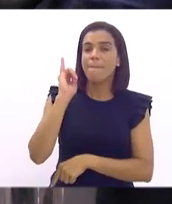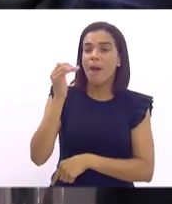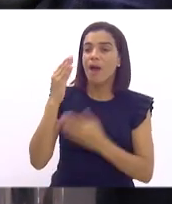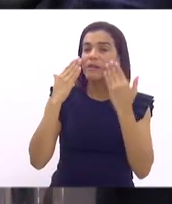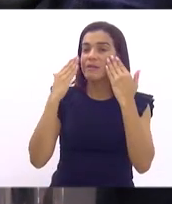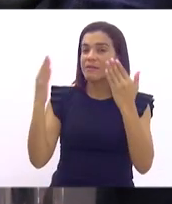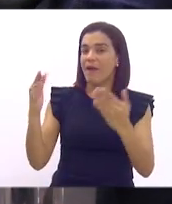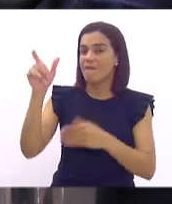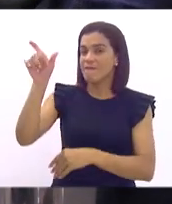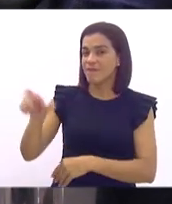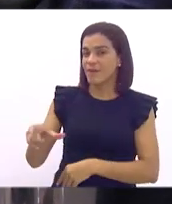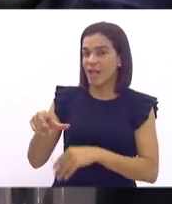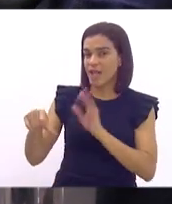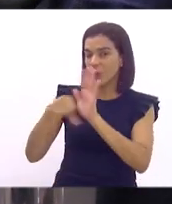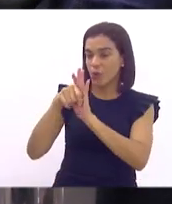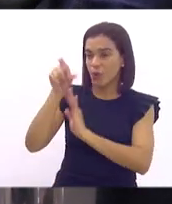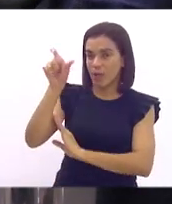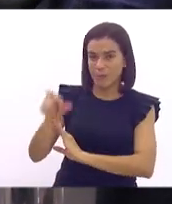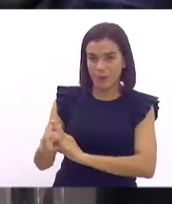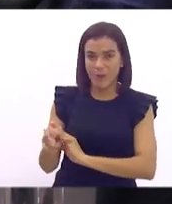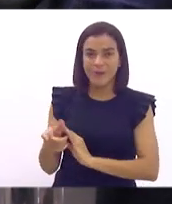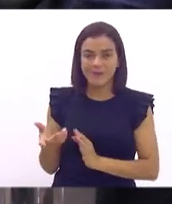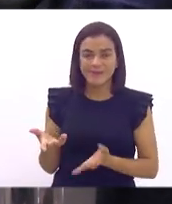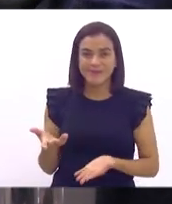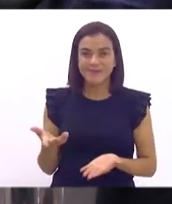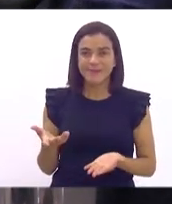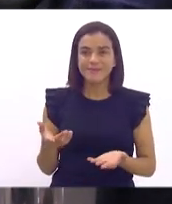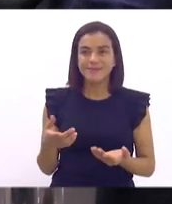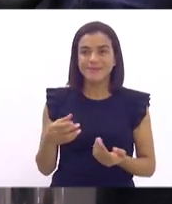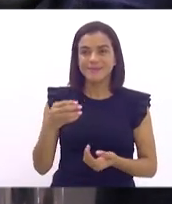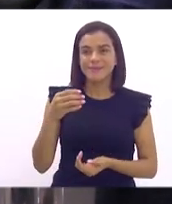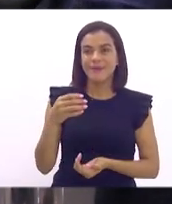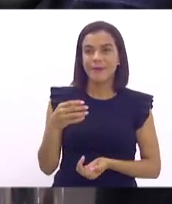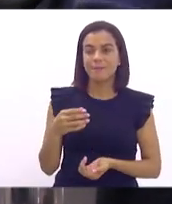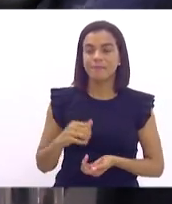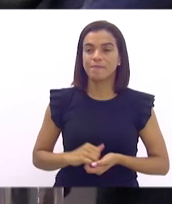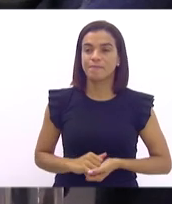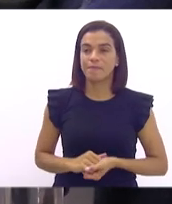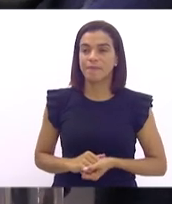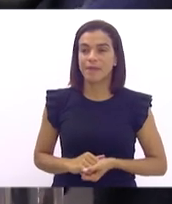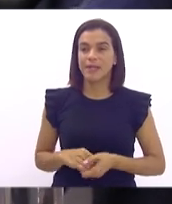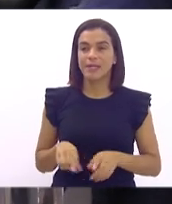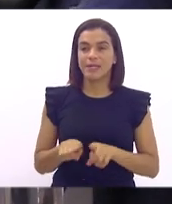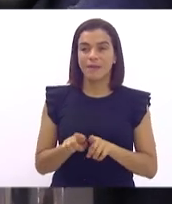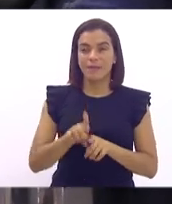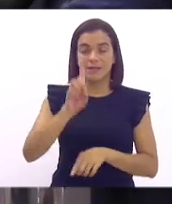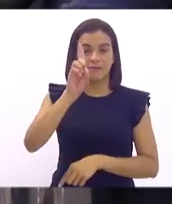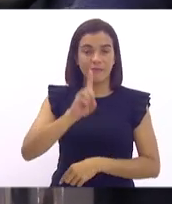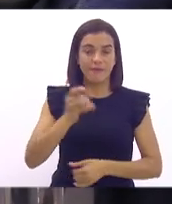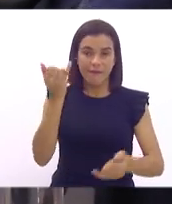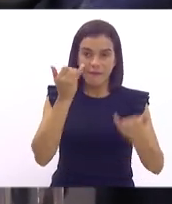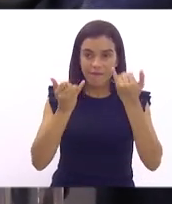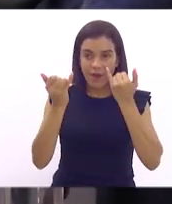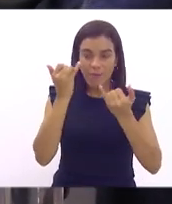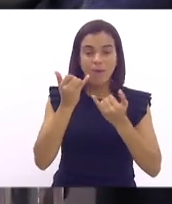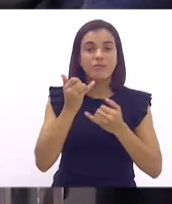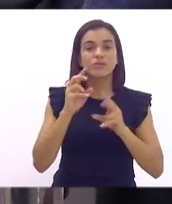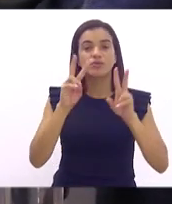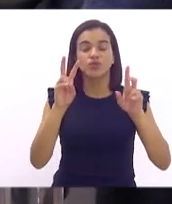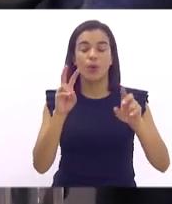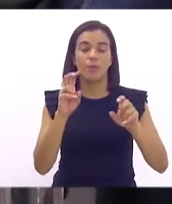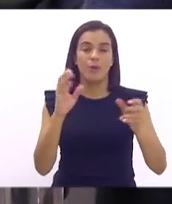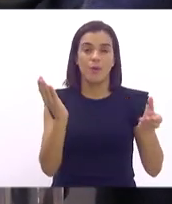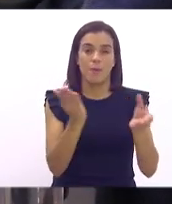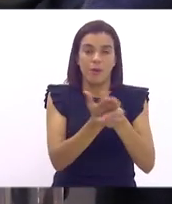uma demanda que elas trazem muito, né? E elas não conhecem. E o direito de ter informações sobre o andamento do processo. Então, a